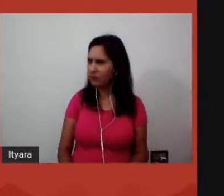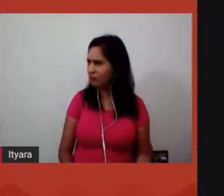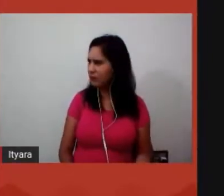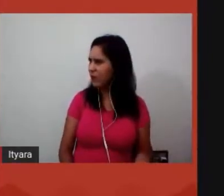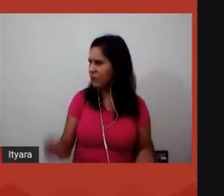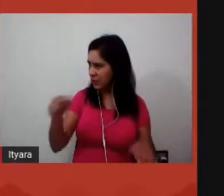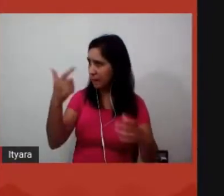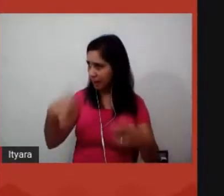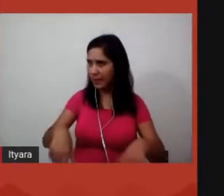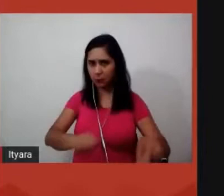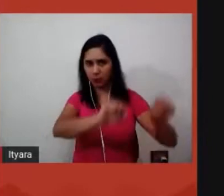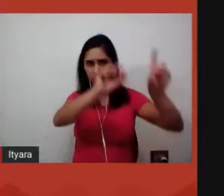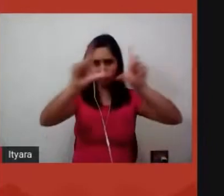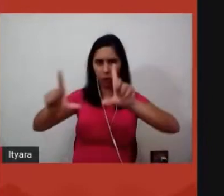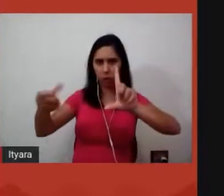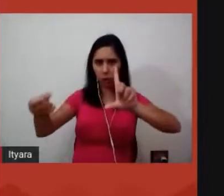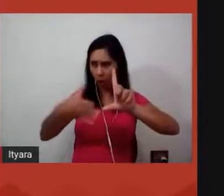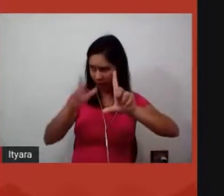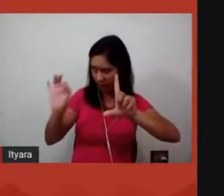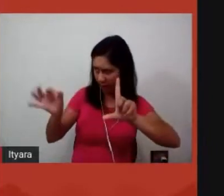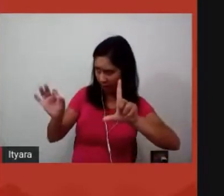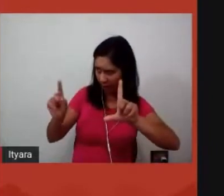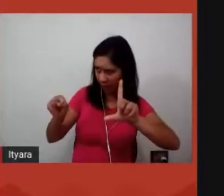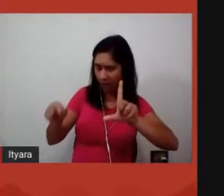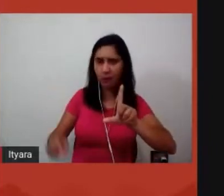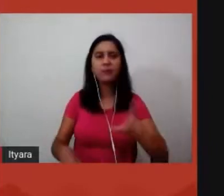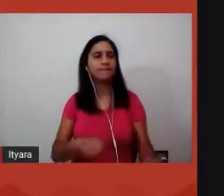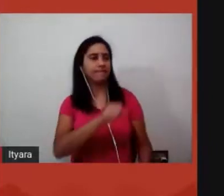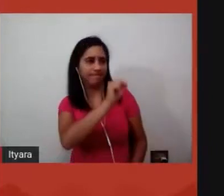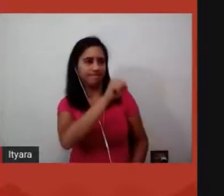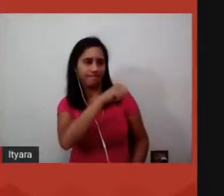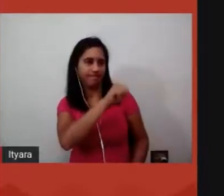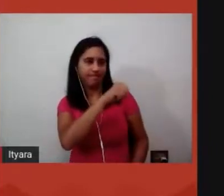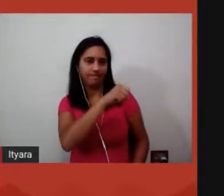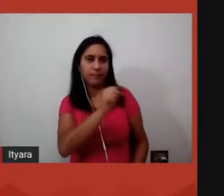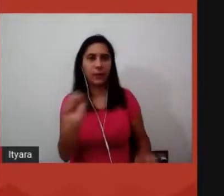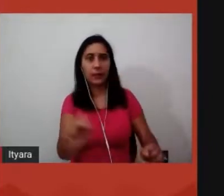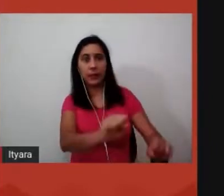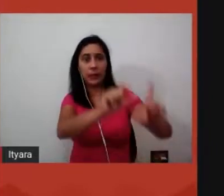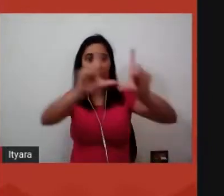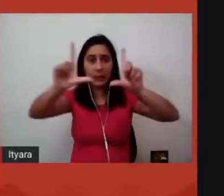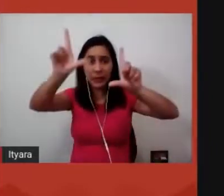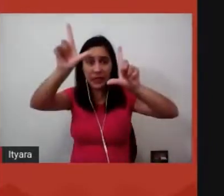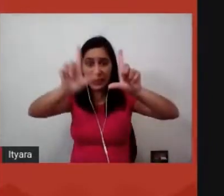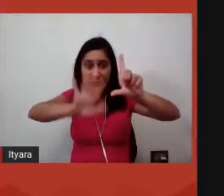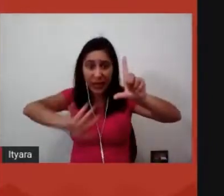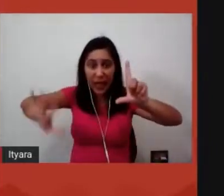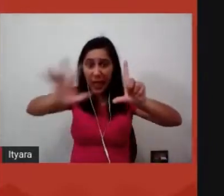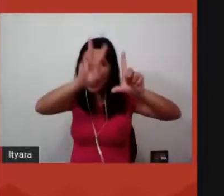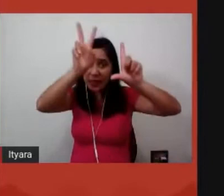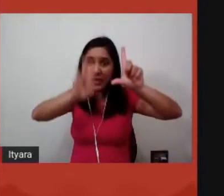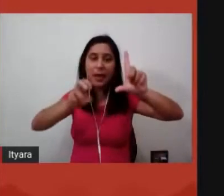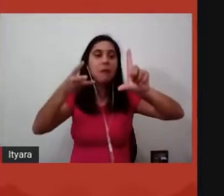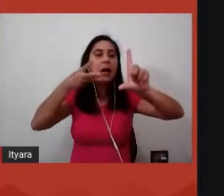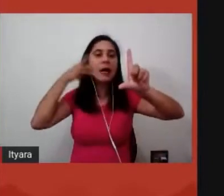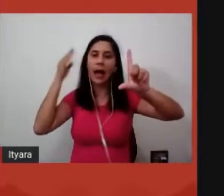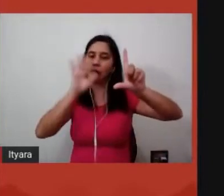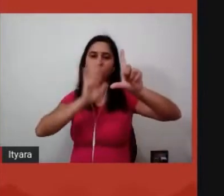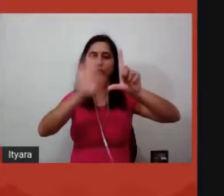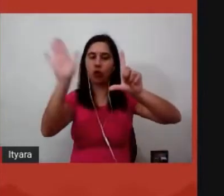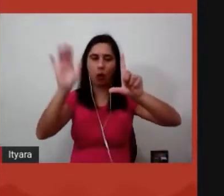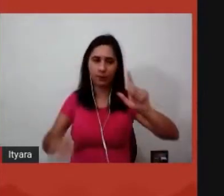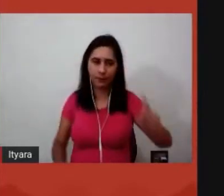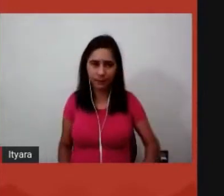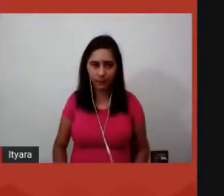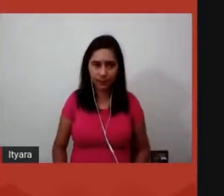Mais uma dessa tela aqui? Mais uma? É. Uma tela só para gato. E se a gente fizesse